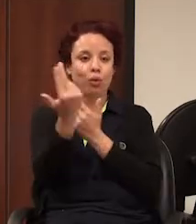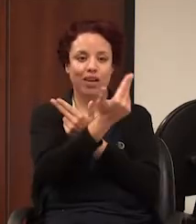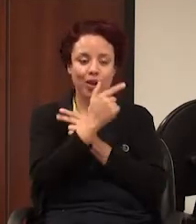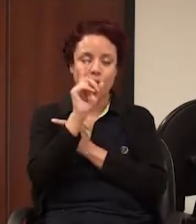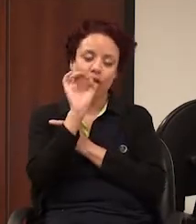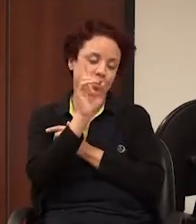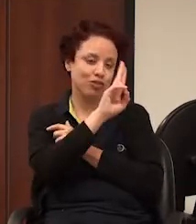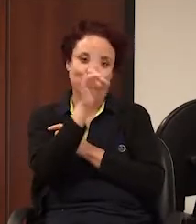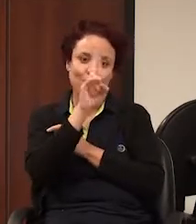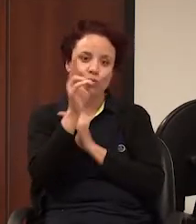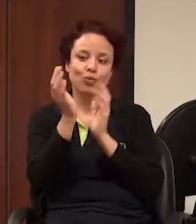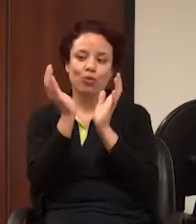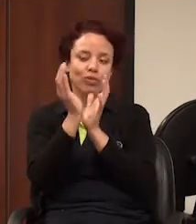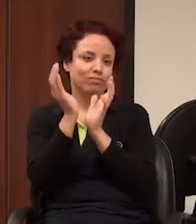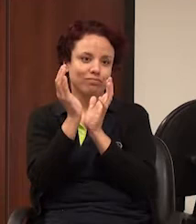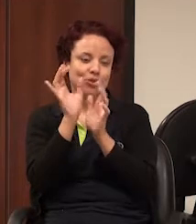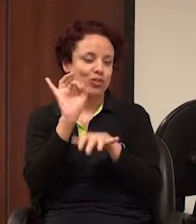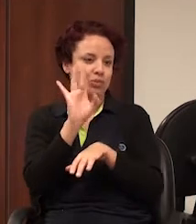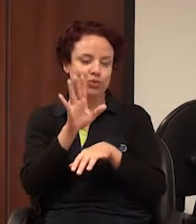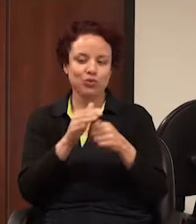nosso tradicional símbolo.